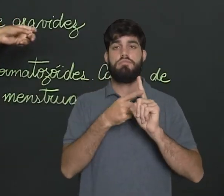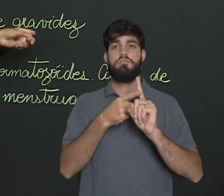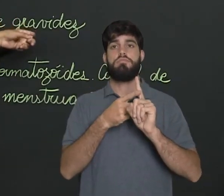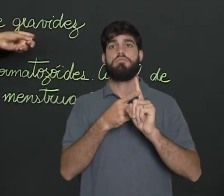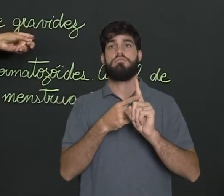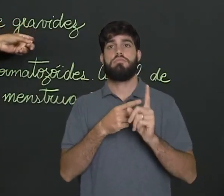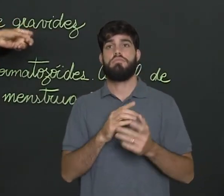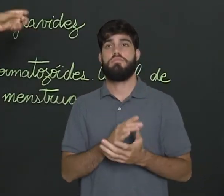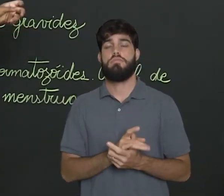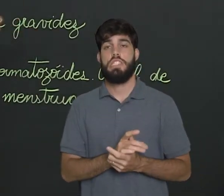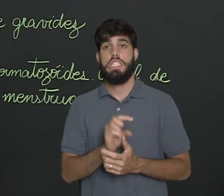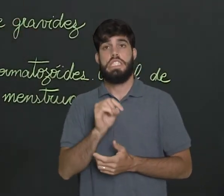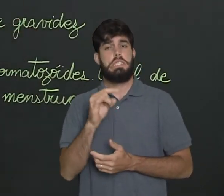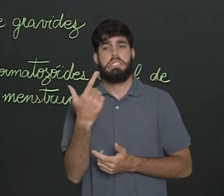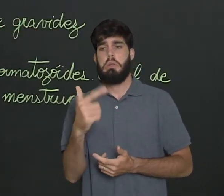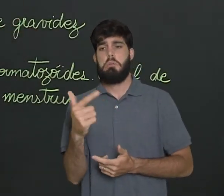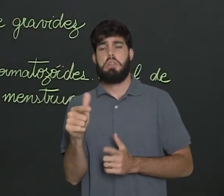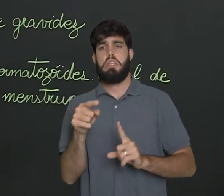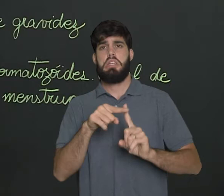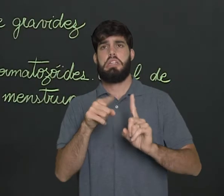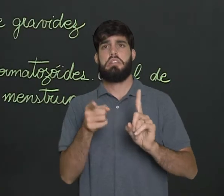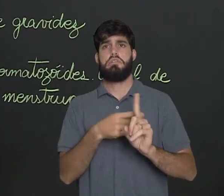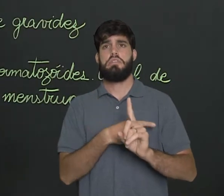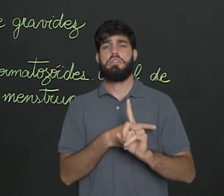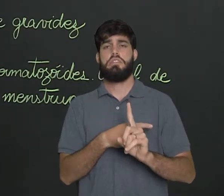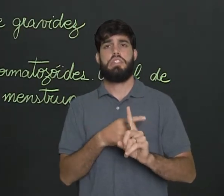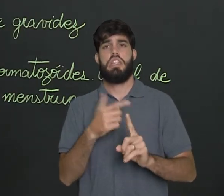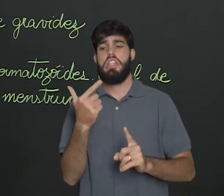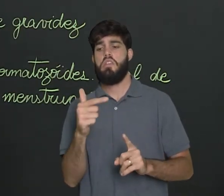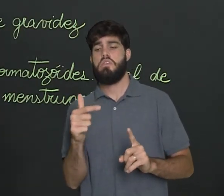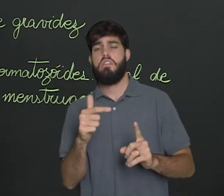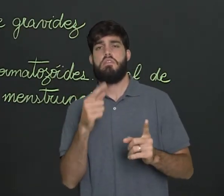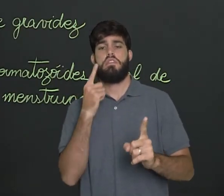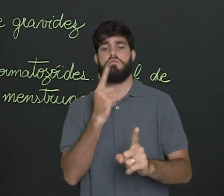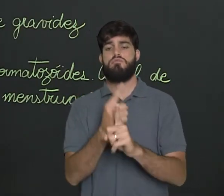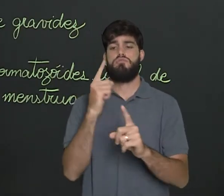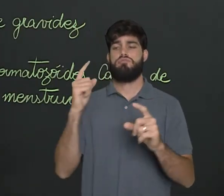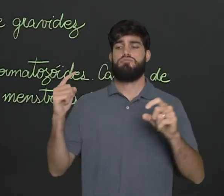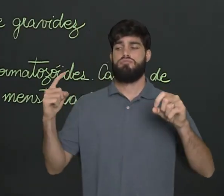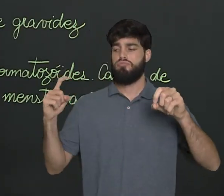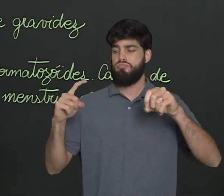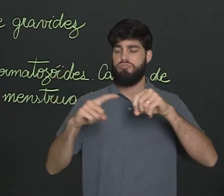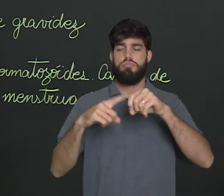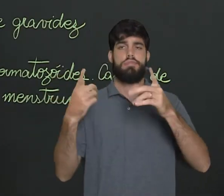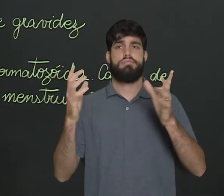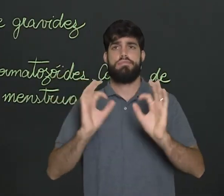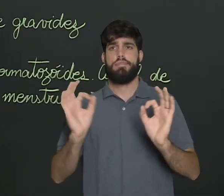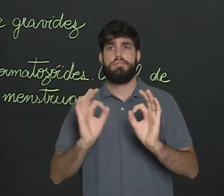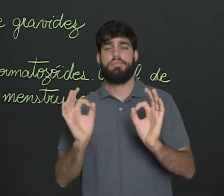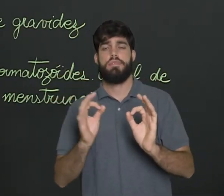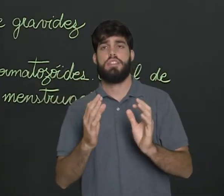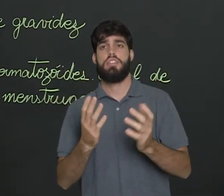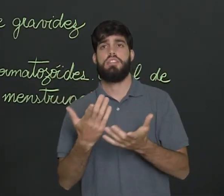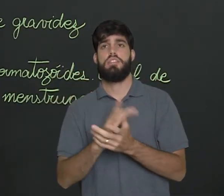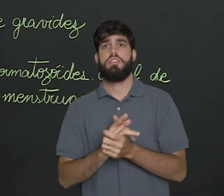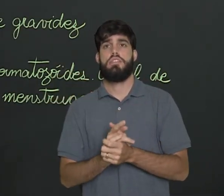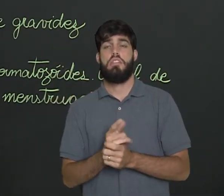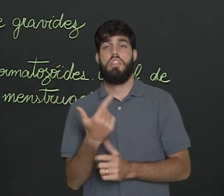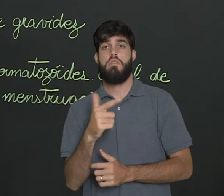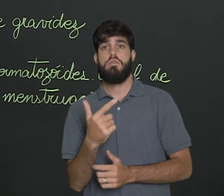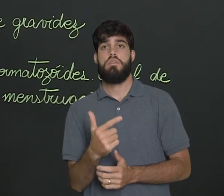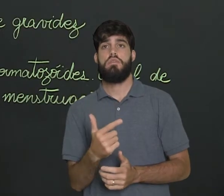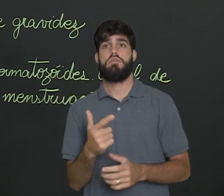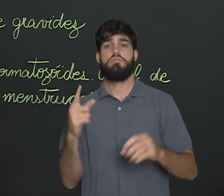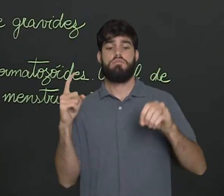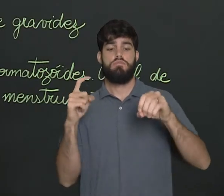de gravidez. E caso não haja gravidez, não teve encontro com o ovócito, o